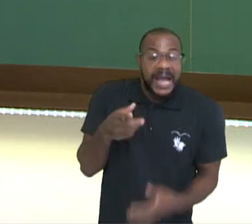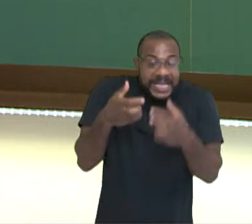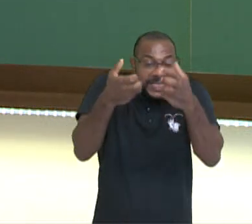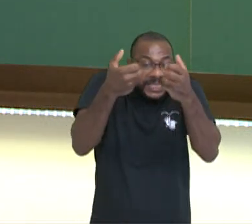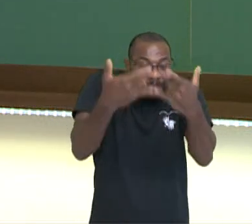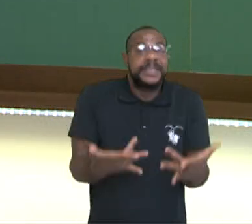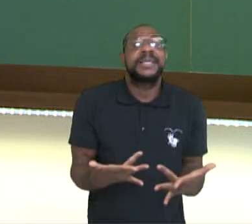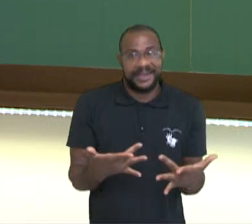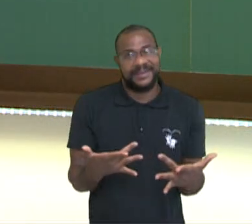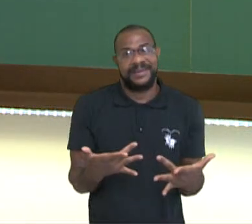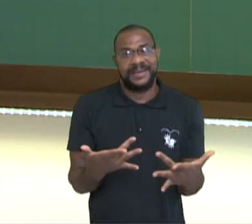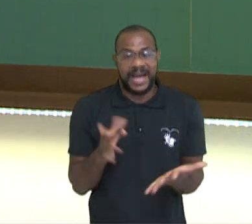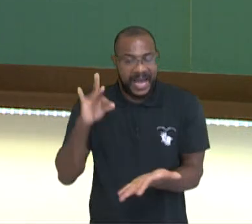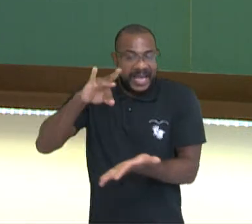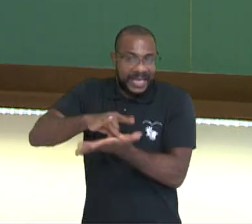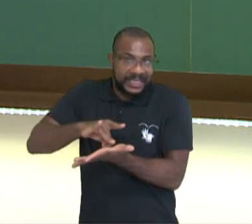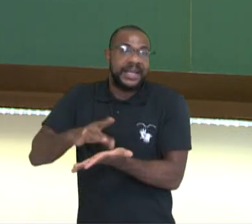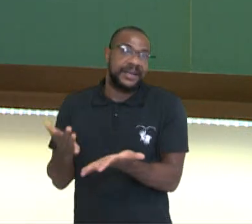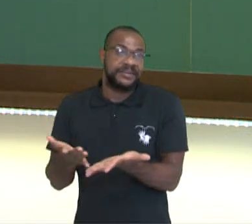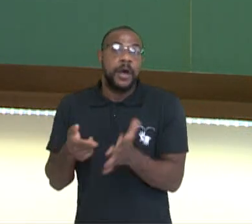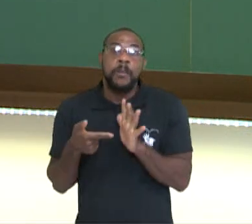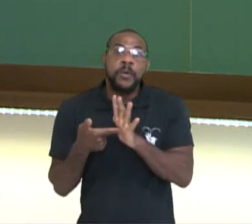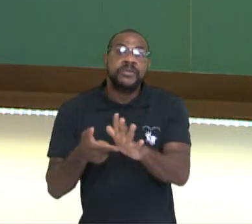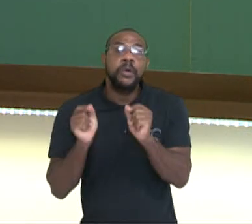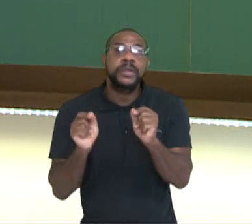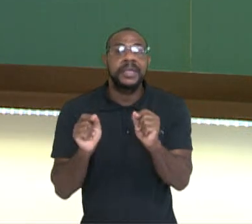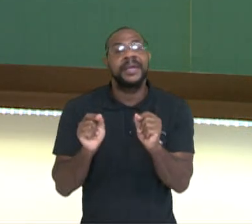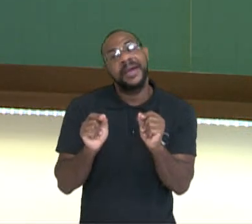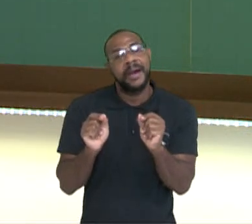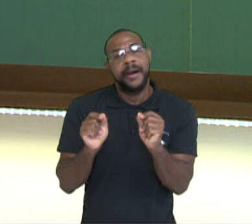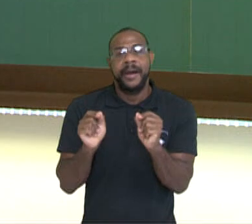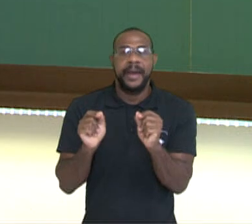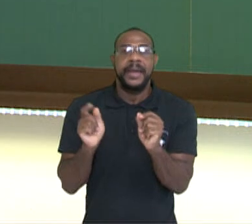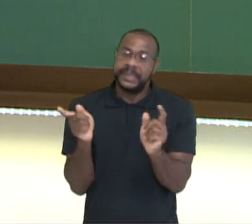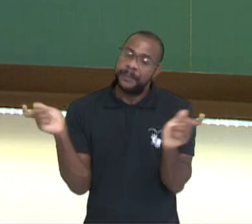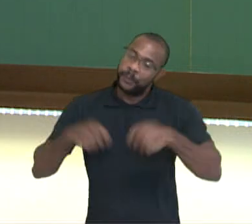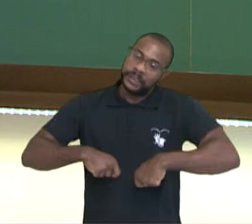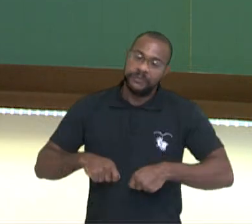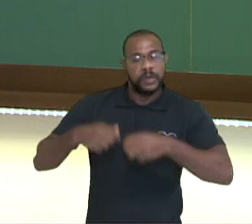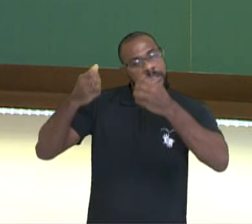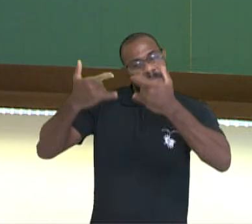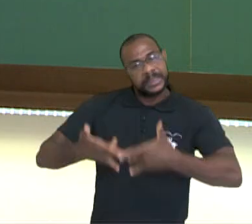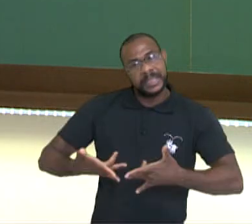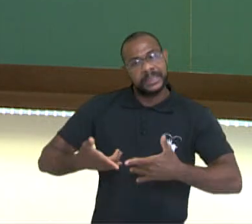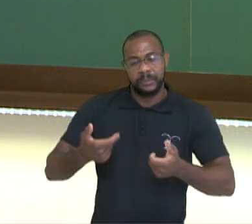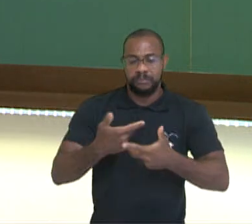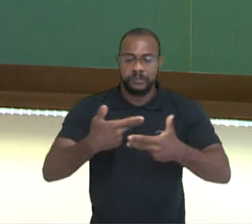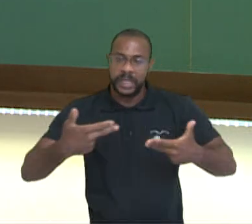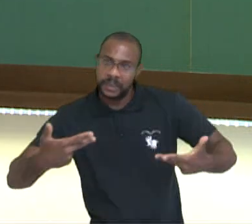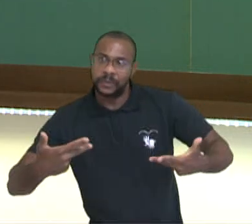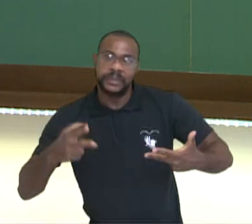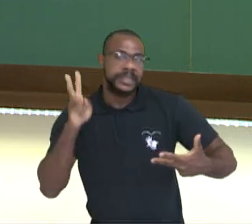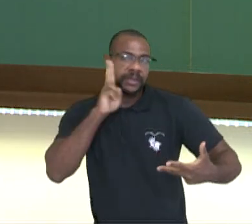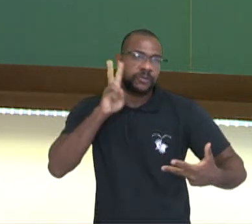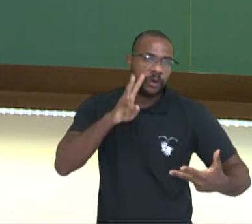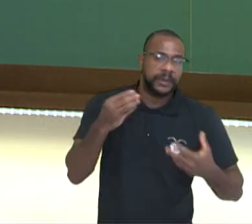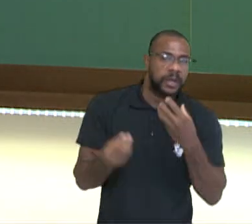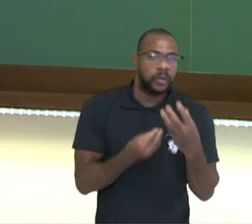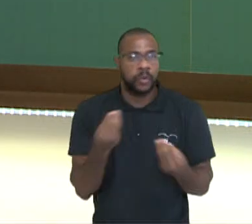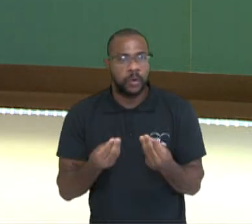uma determinada realidade. Mostrar para as pessoas uma possível explicação daquilo, em geral, de forma